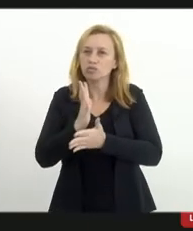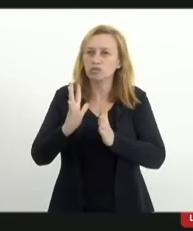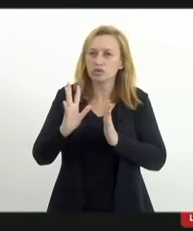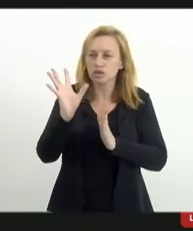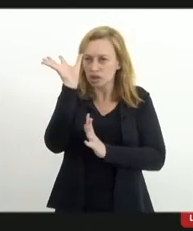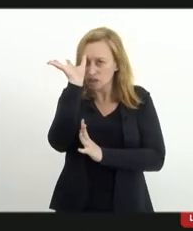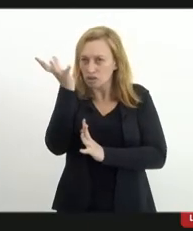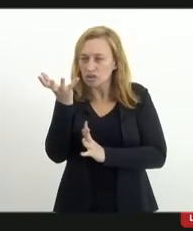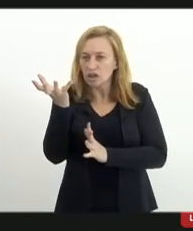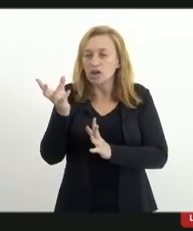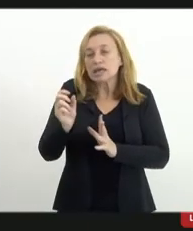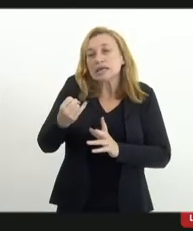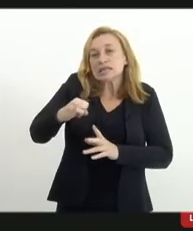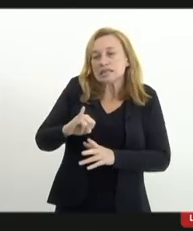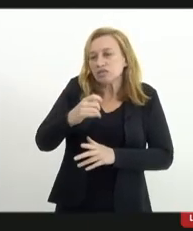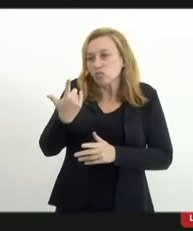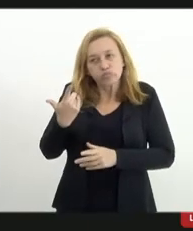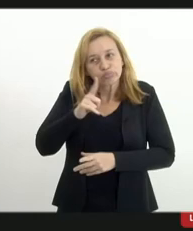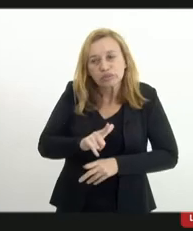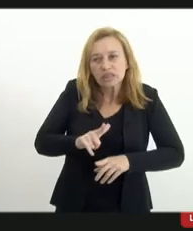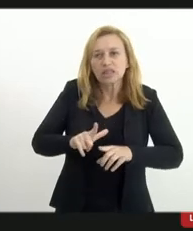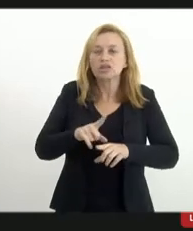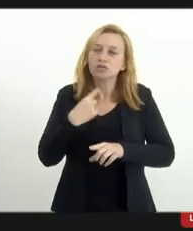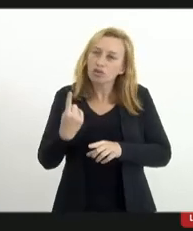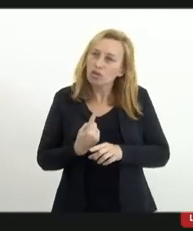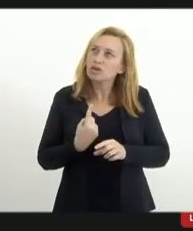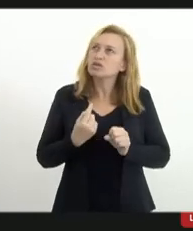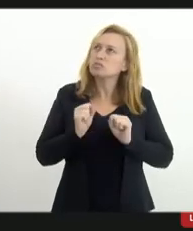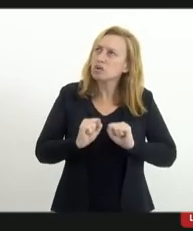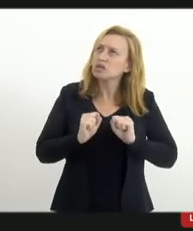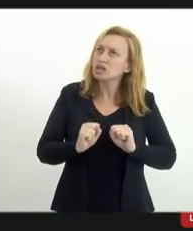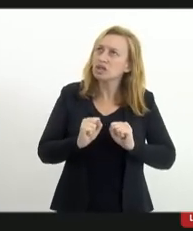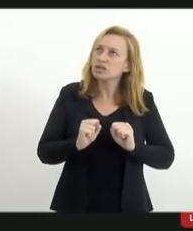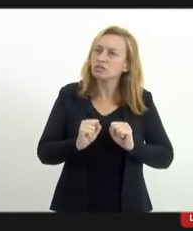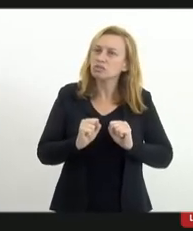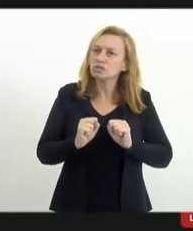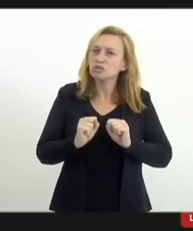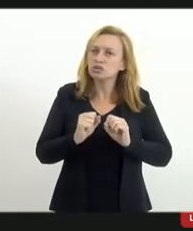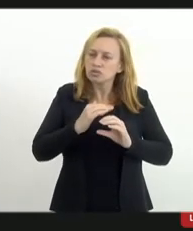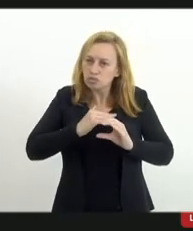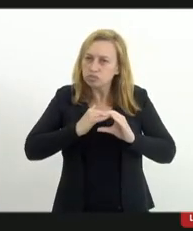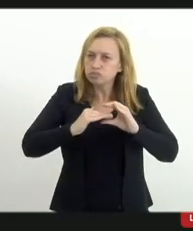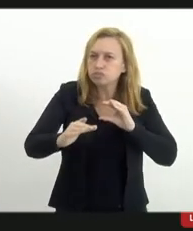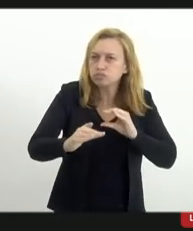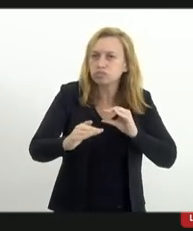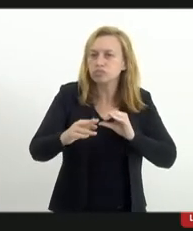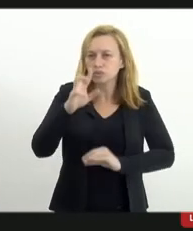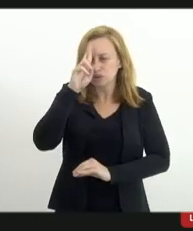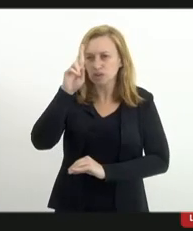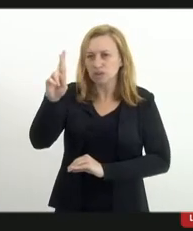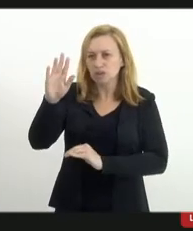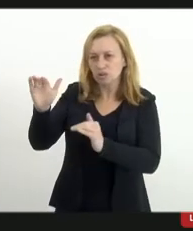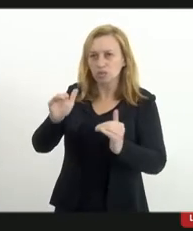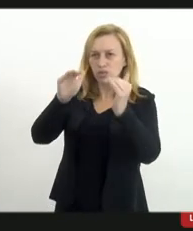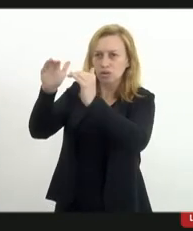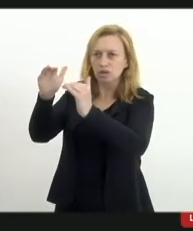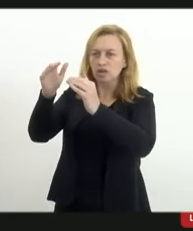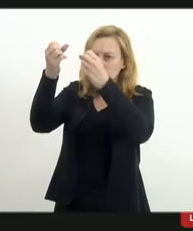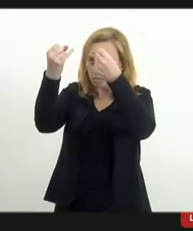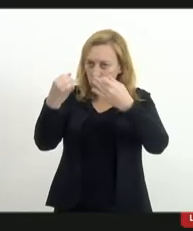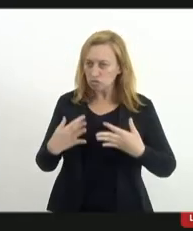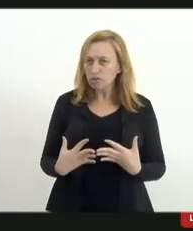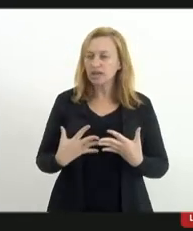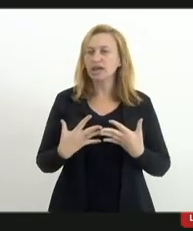se não chegar, a gente passa isso para o senhor, para Vossa Excelência, para poder explicar